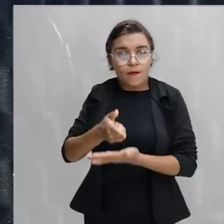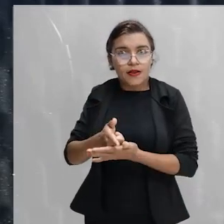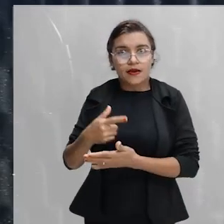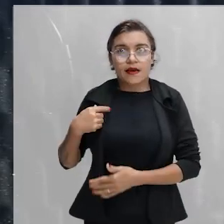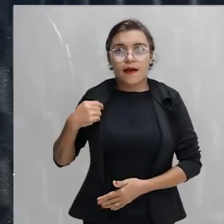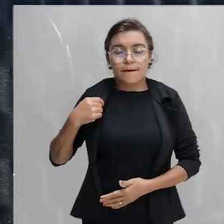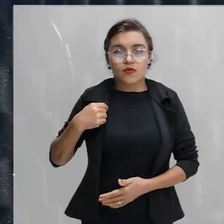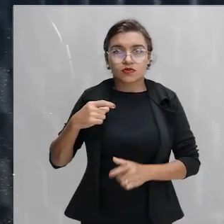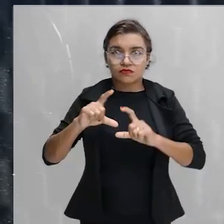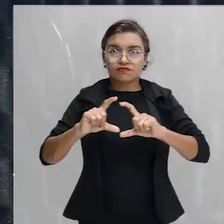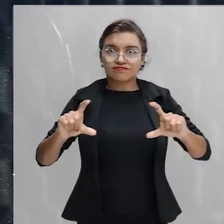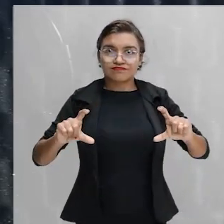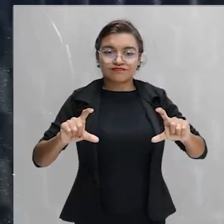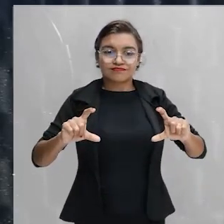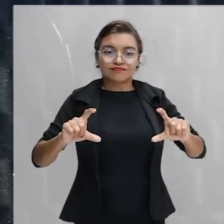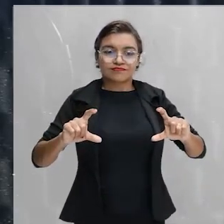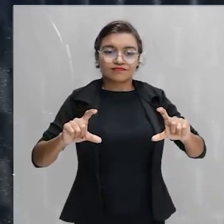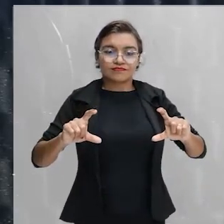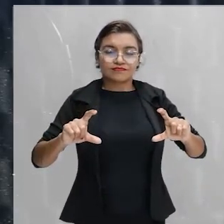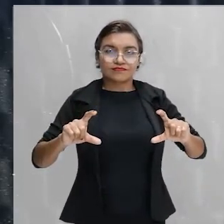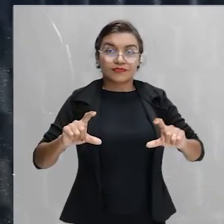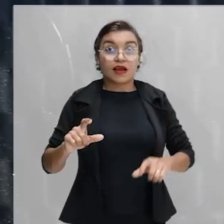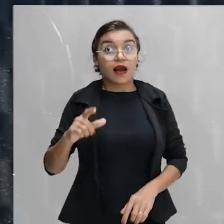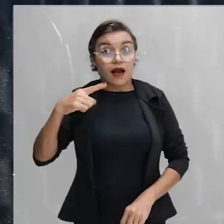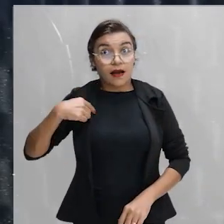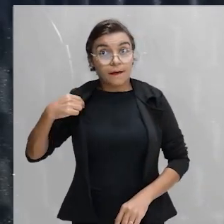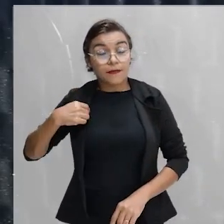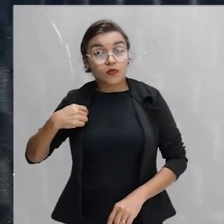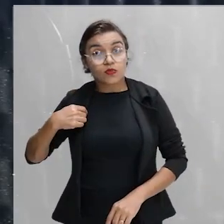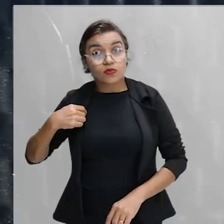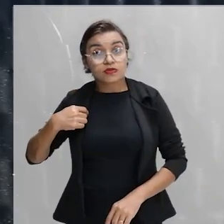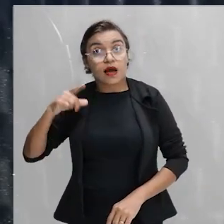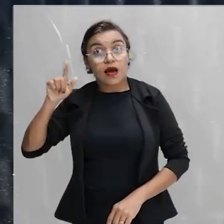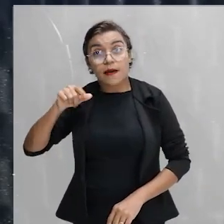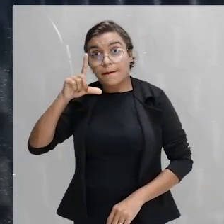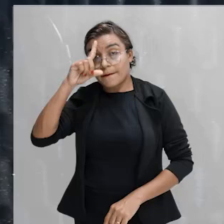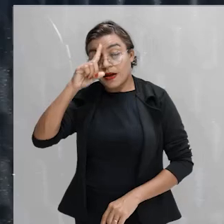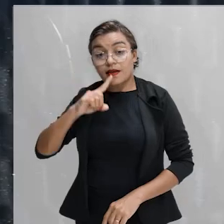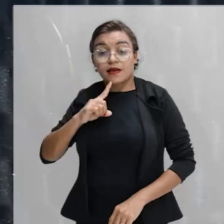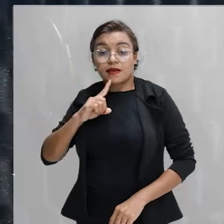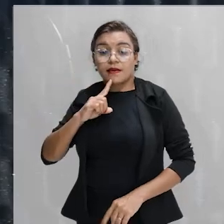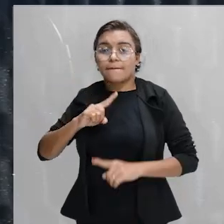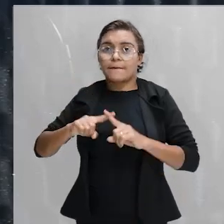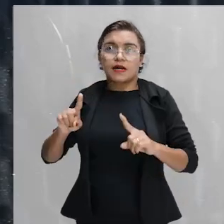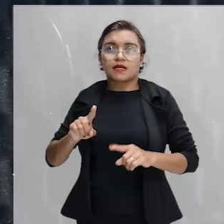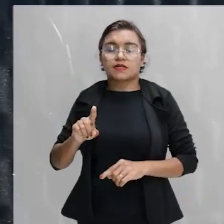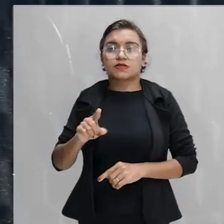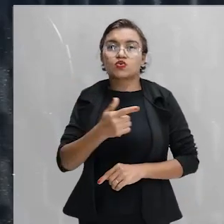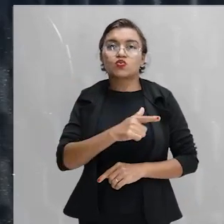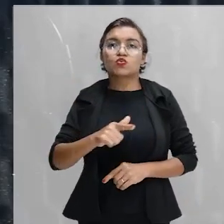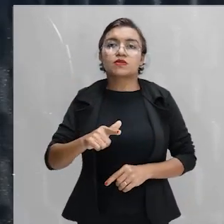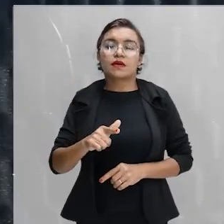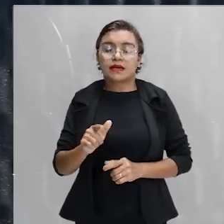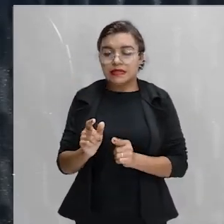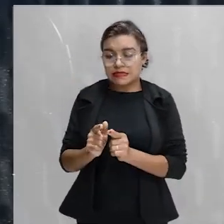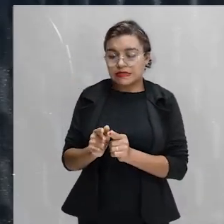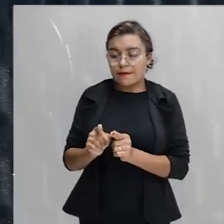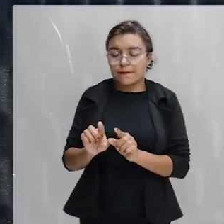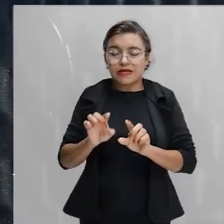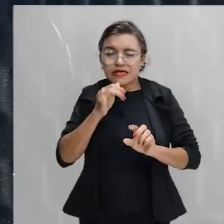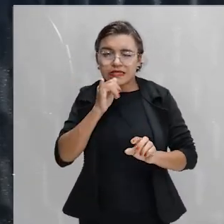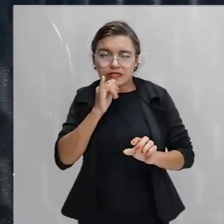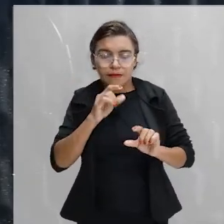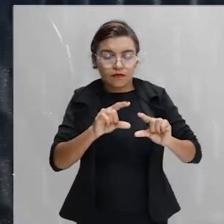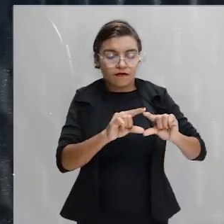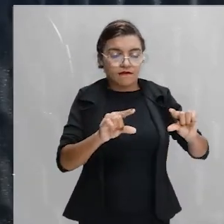blusa. É uma oração. A blusa que eu comprei é amarela, só que essa oração aqui não tem a palavra blusa, tem a palavra